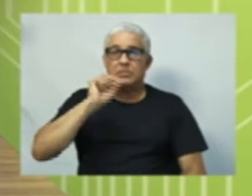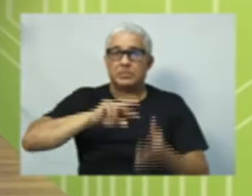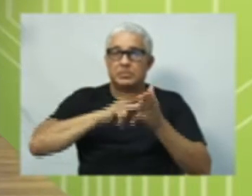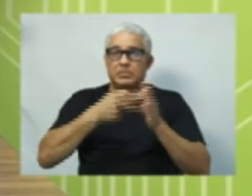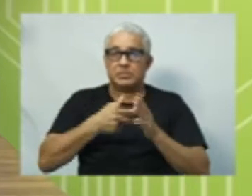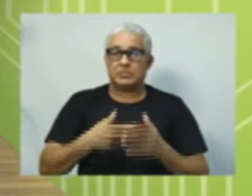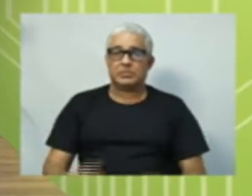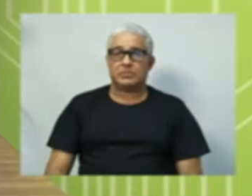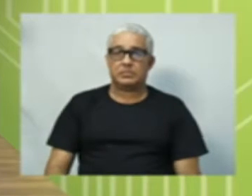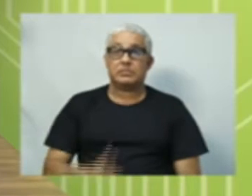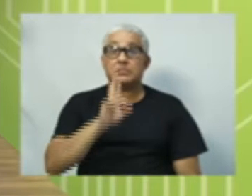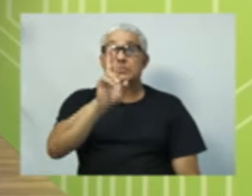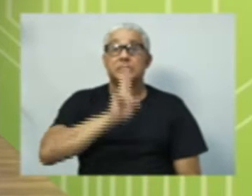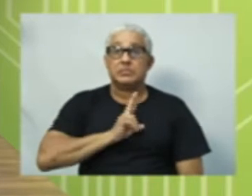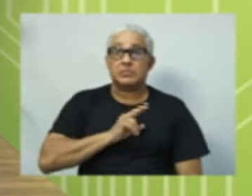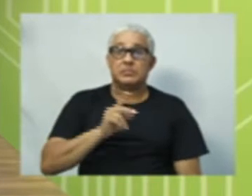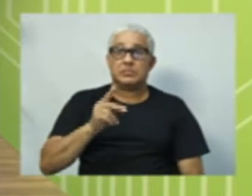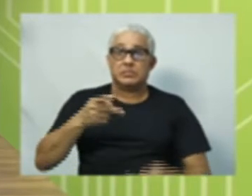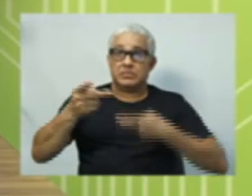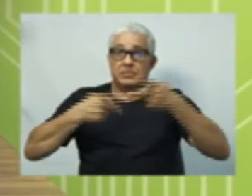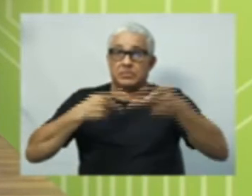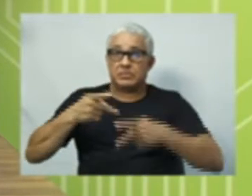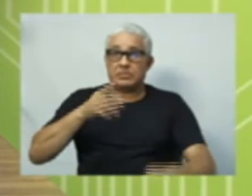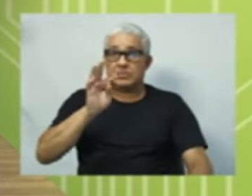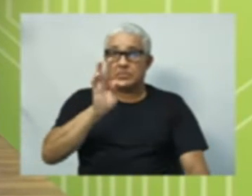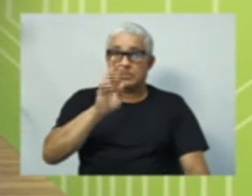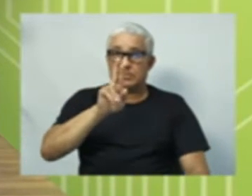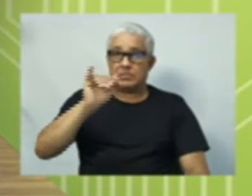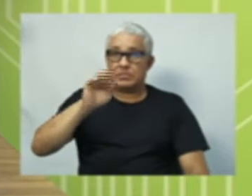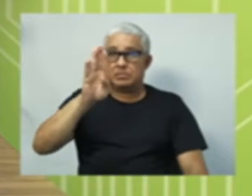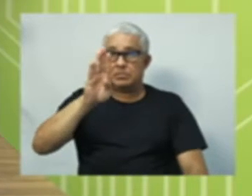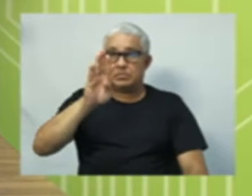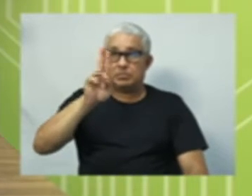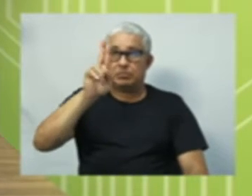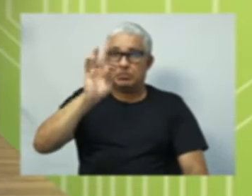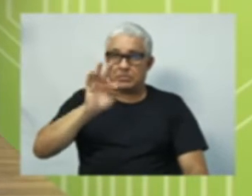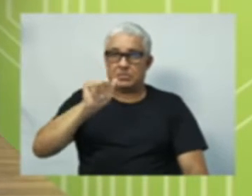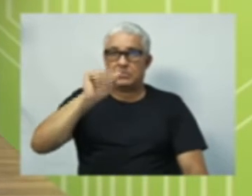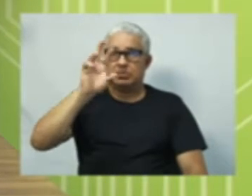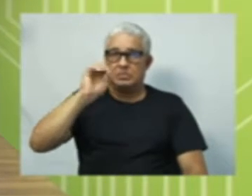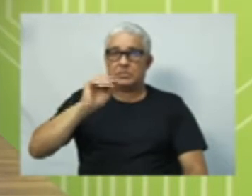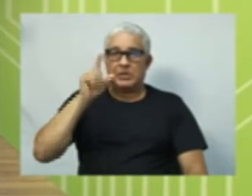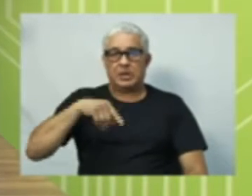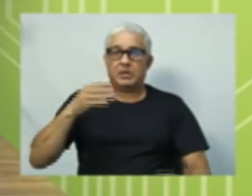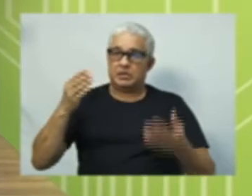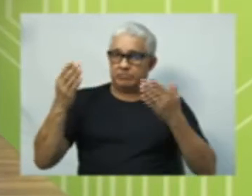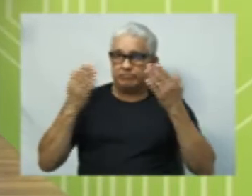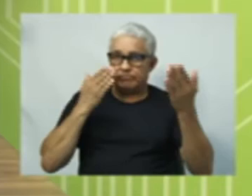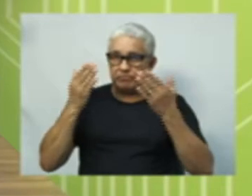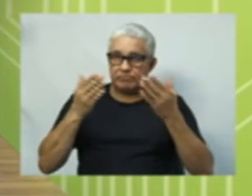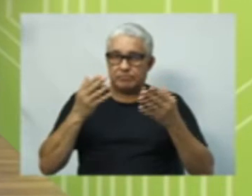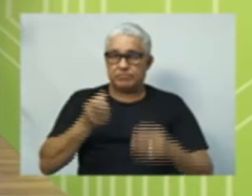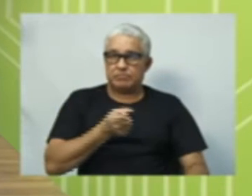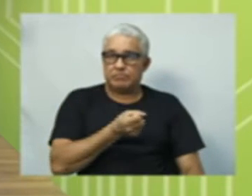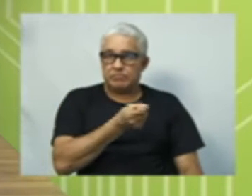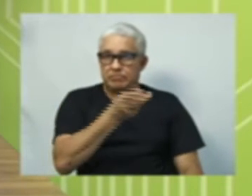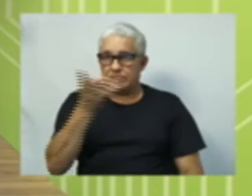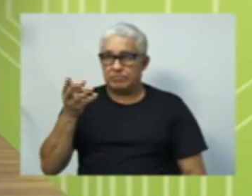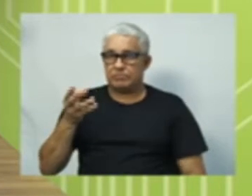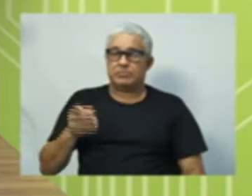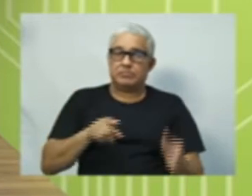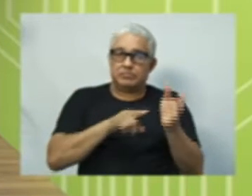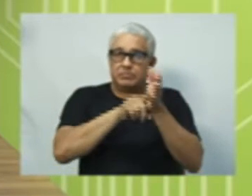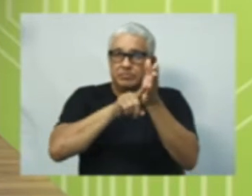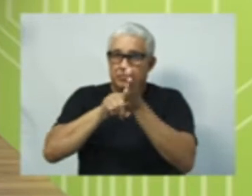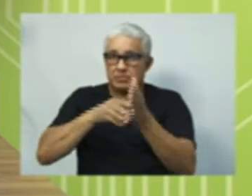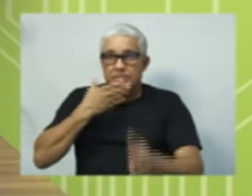lá? Planejamento tributário. É isso aí. É analisar, quantificar e verificar qual é